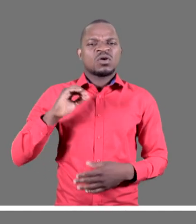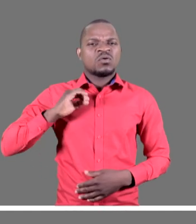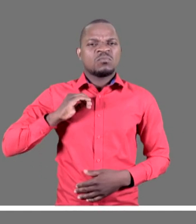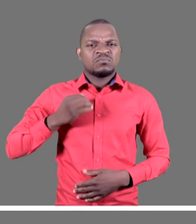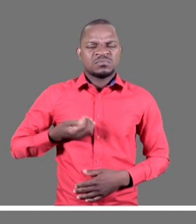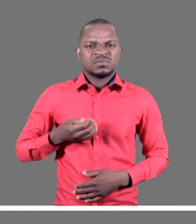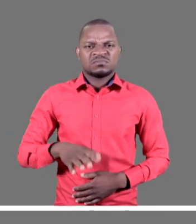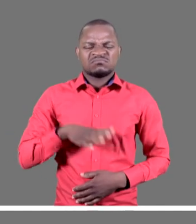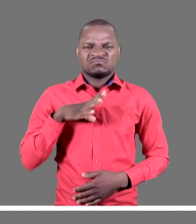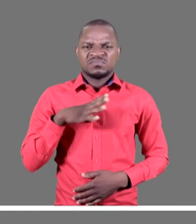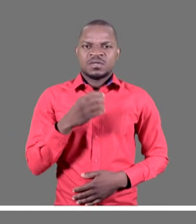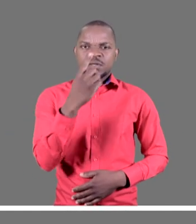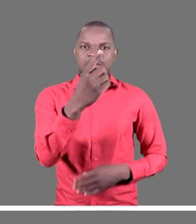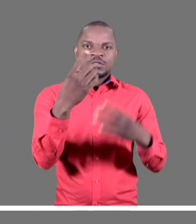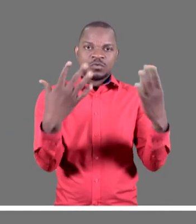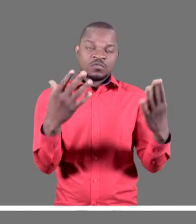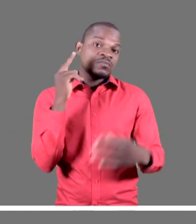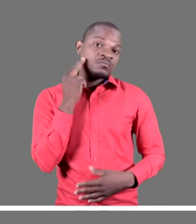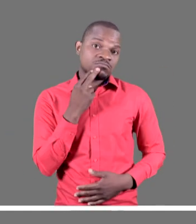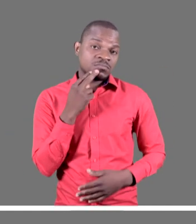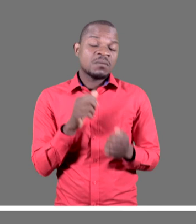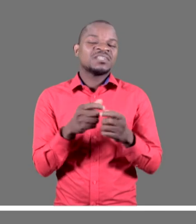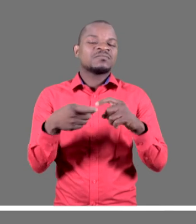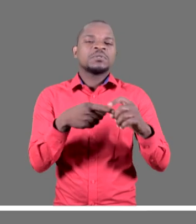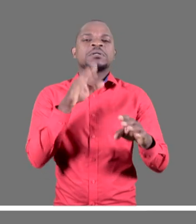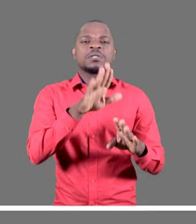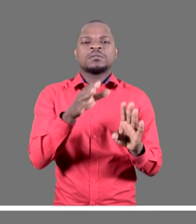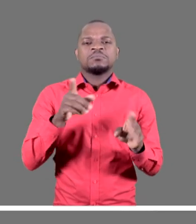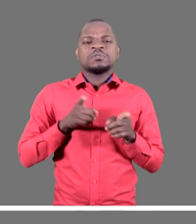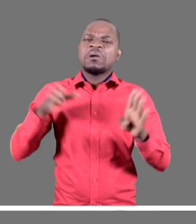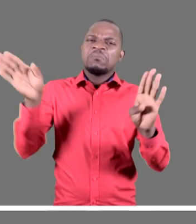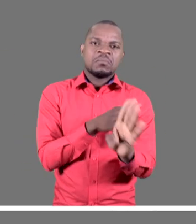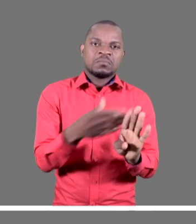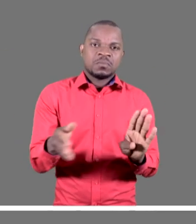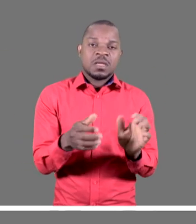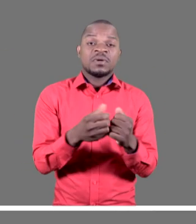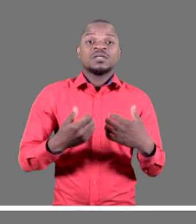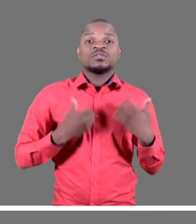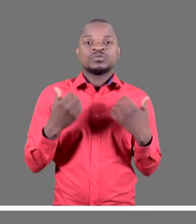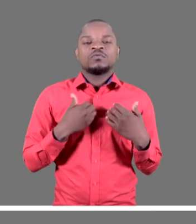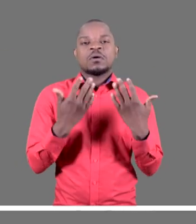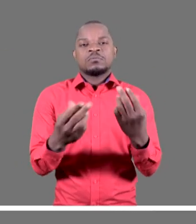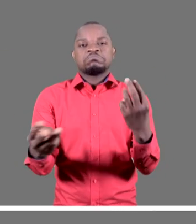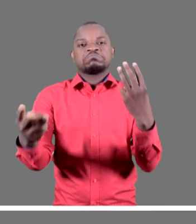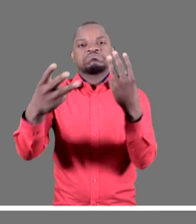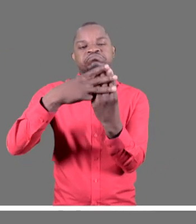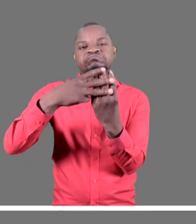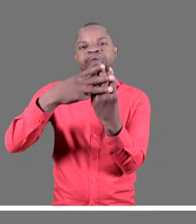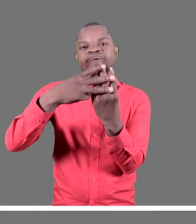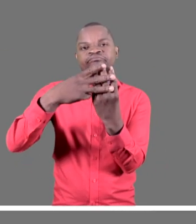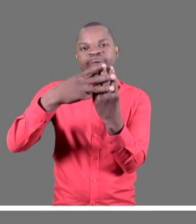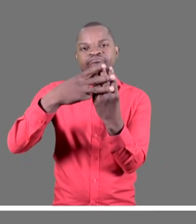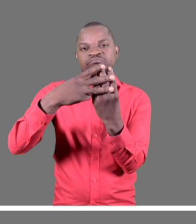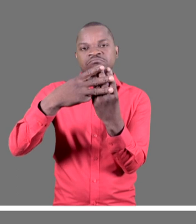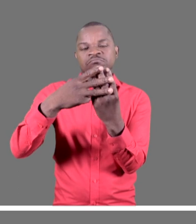Está a ser violentada pela família. Ela namora com o jovem. Este jovem está na cadeia agora, foi preso.